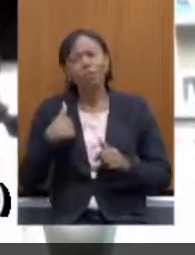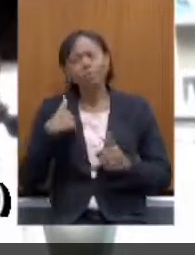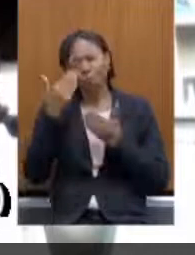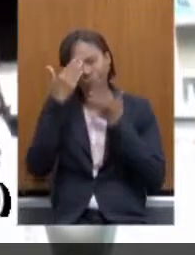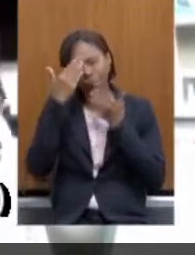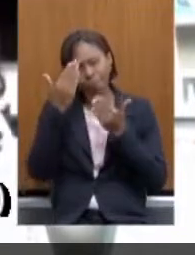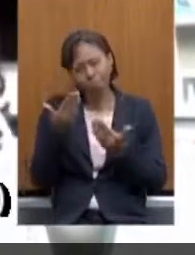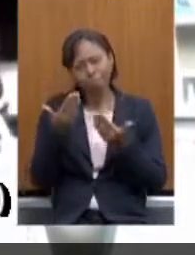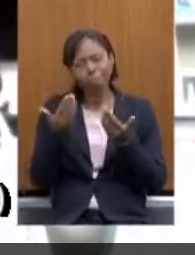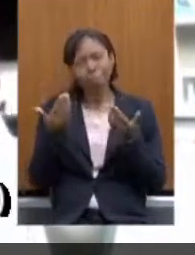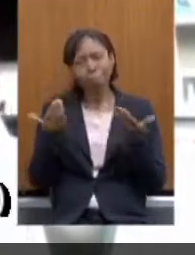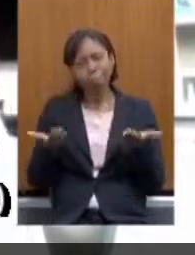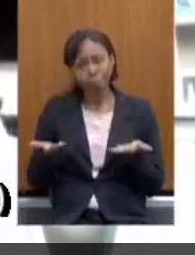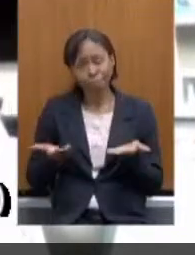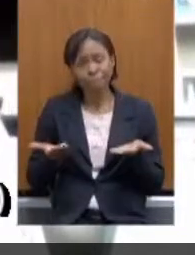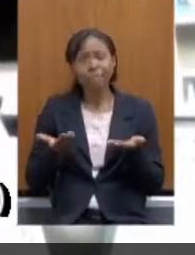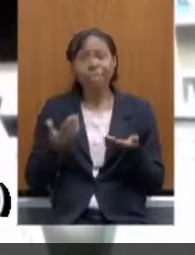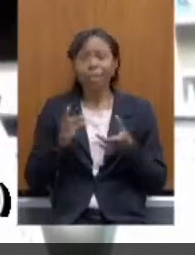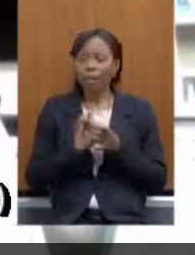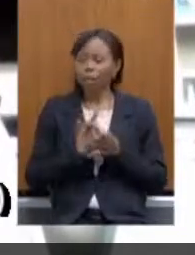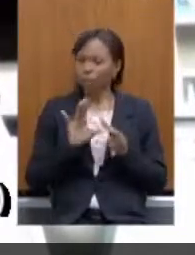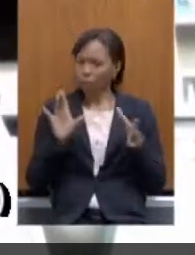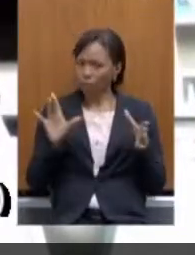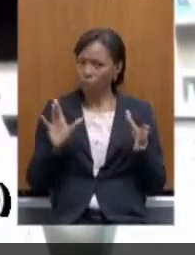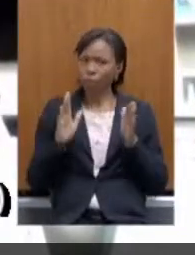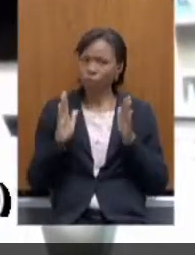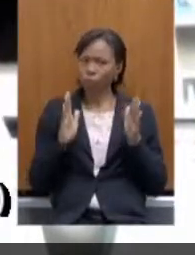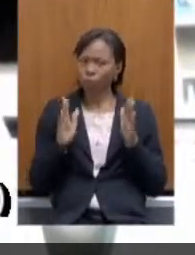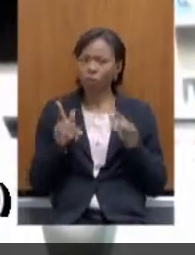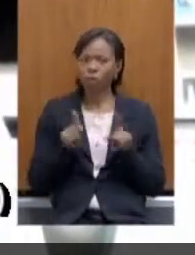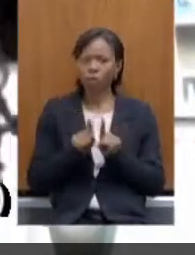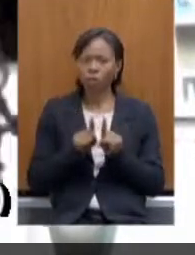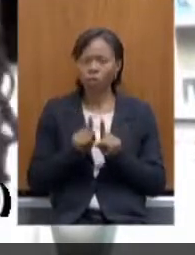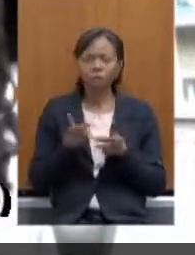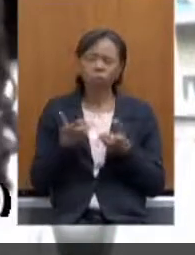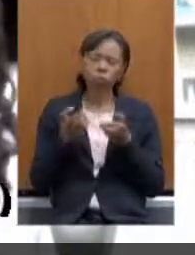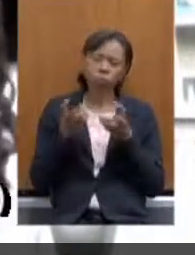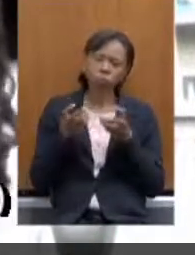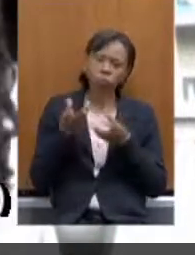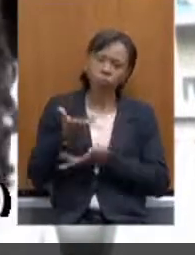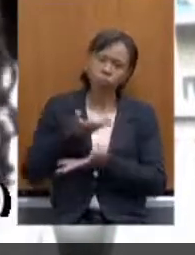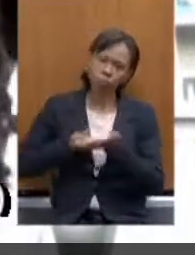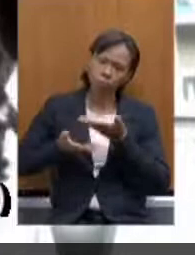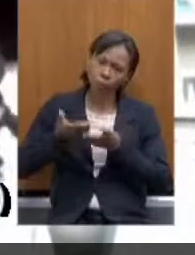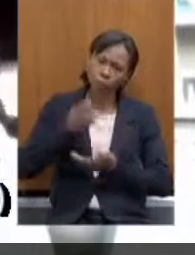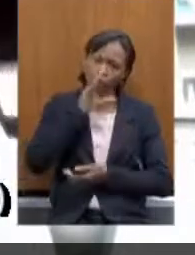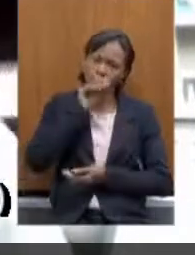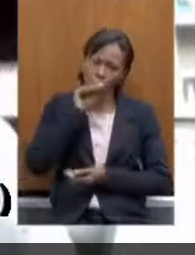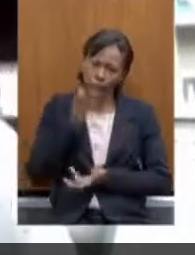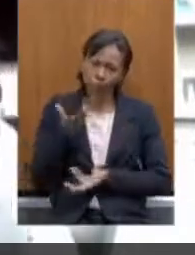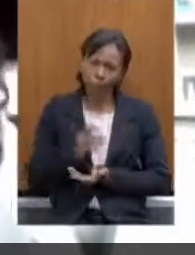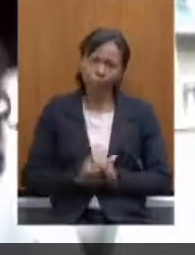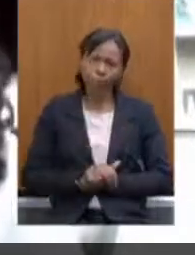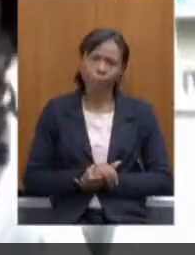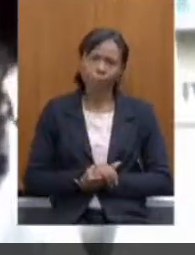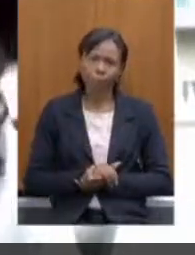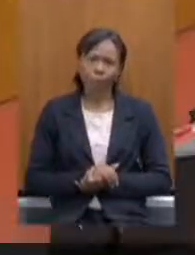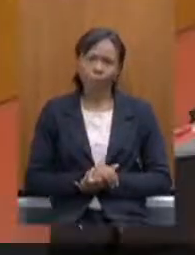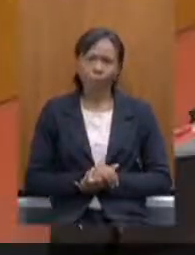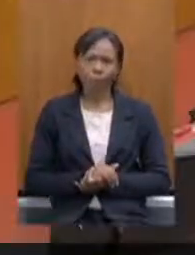pelo espaço e dizer que estou à disposição mandato também para ouvir as contribuições do servidor